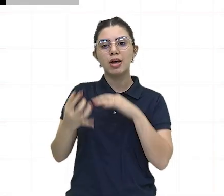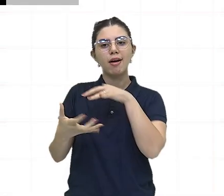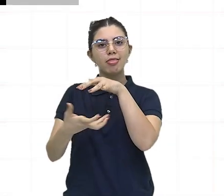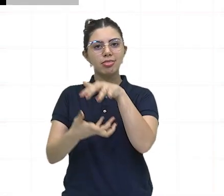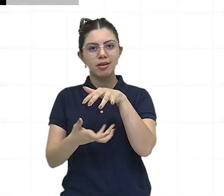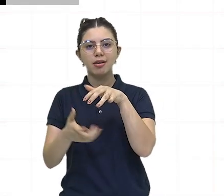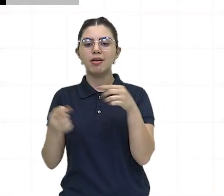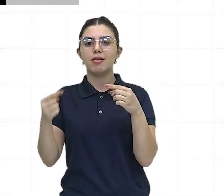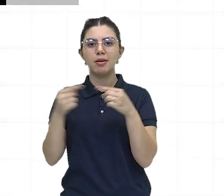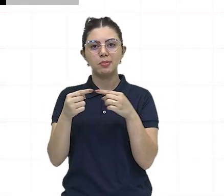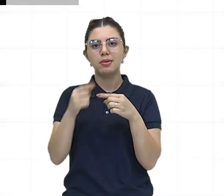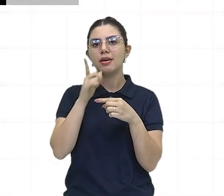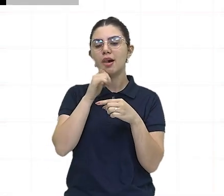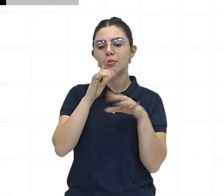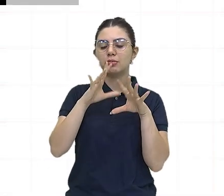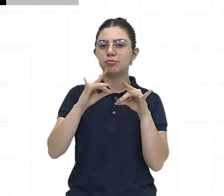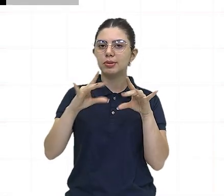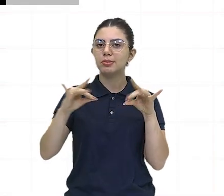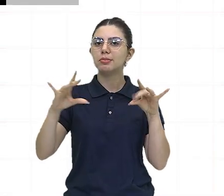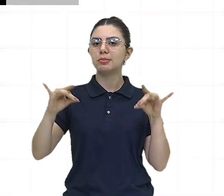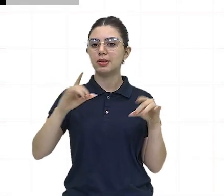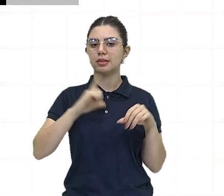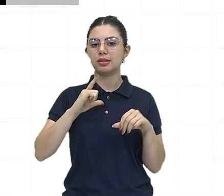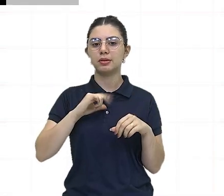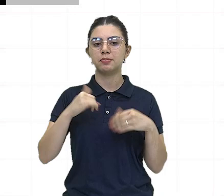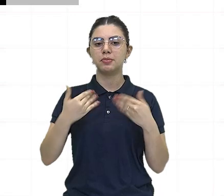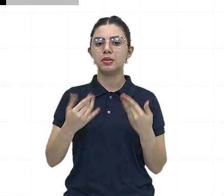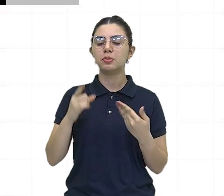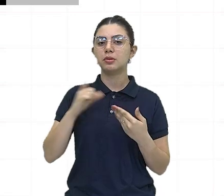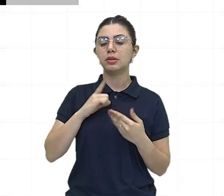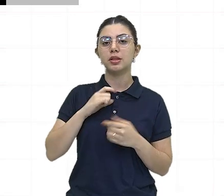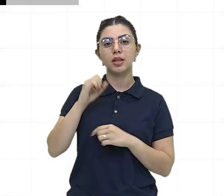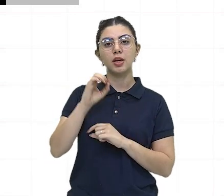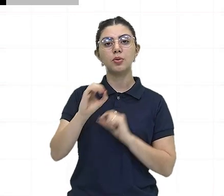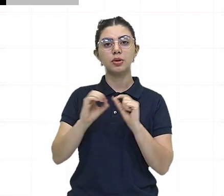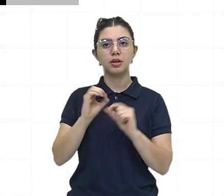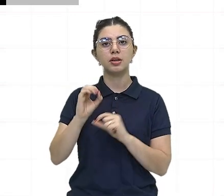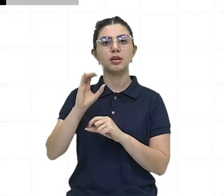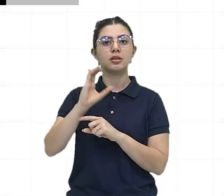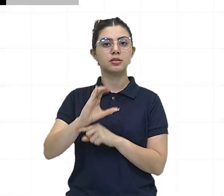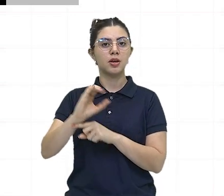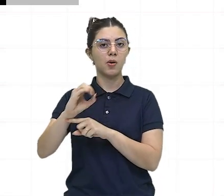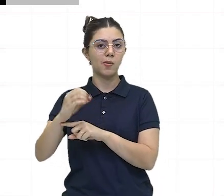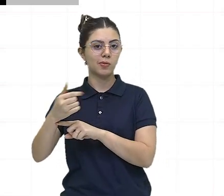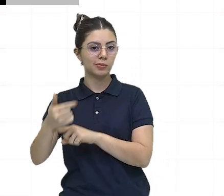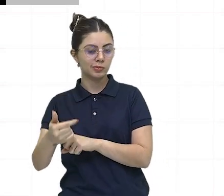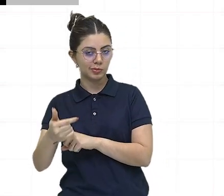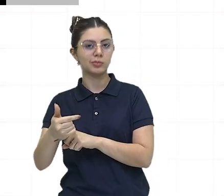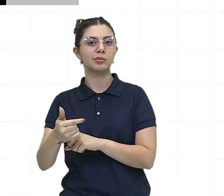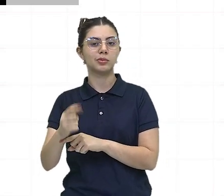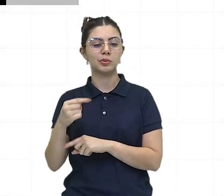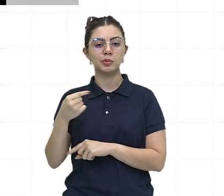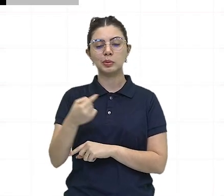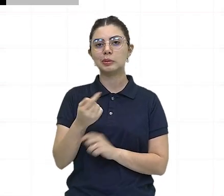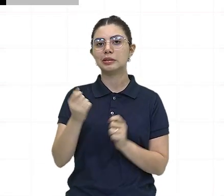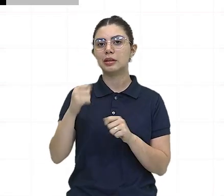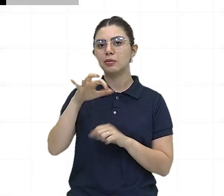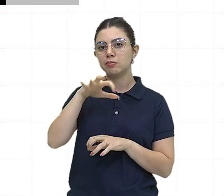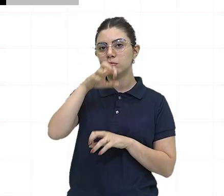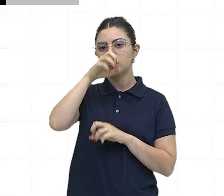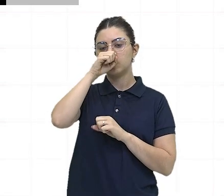do nosso planeta. Tem ainda uma atmosfera rica em oxigênio, que é essencial para a vida, e possui